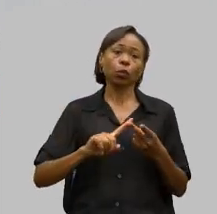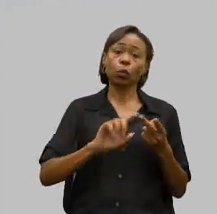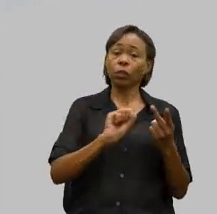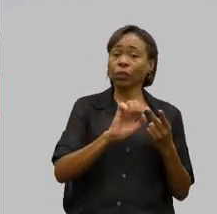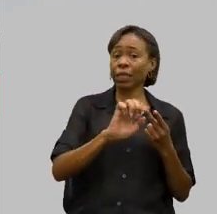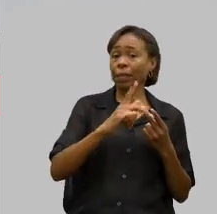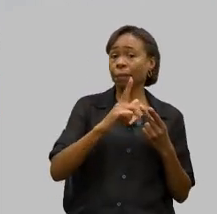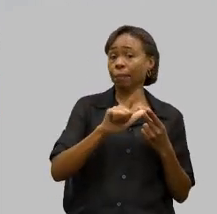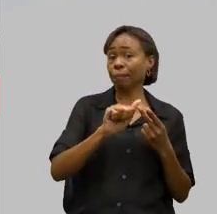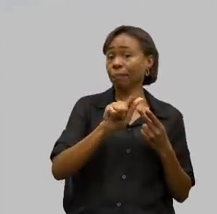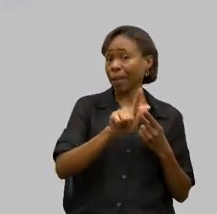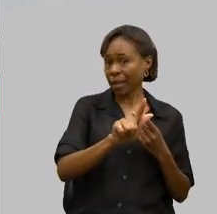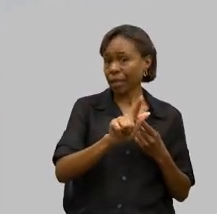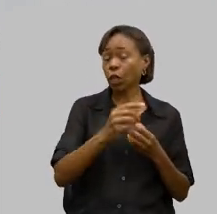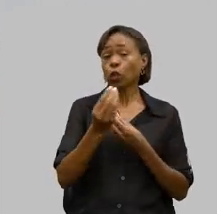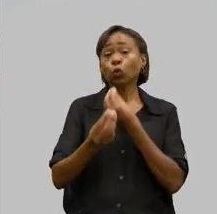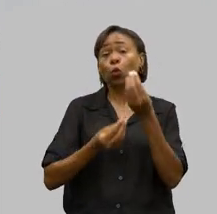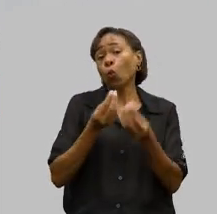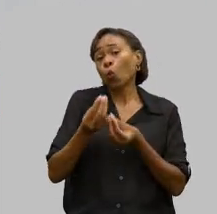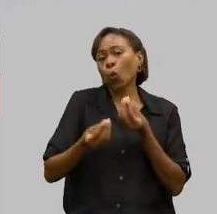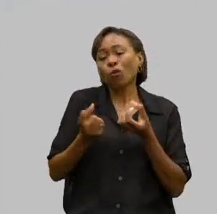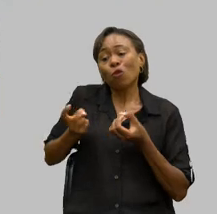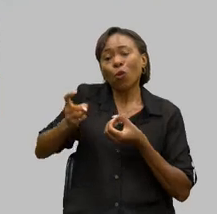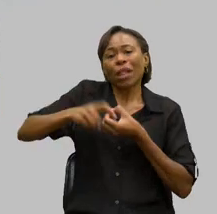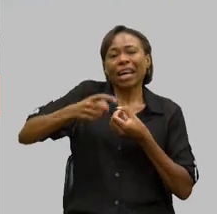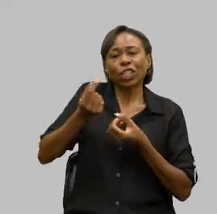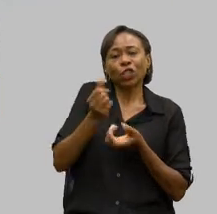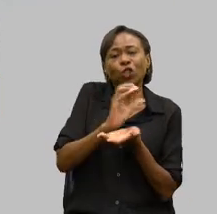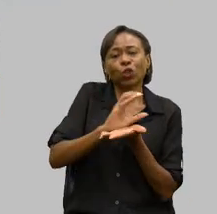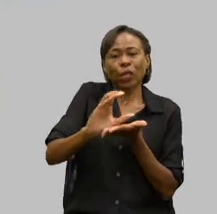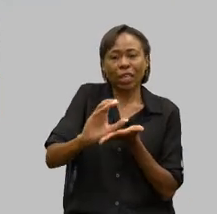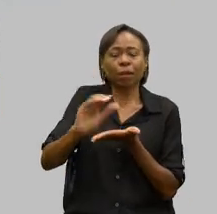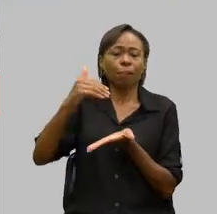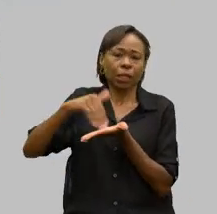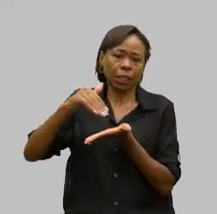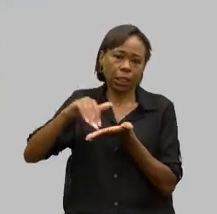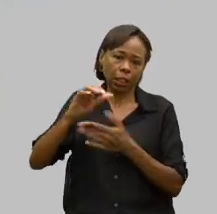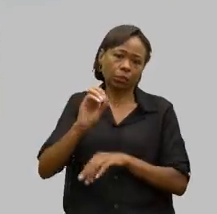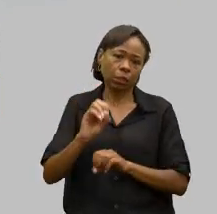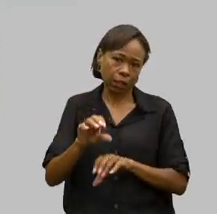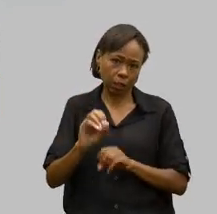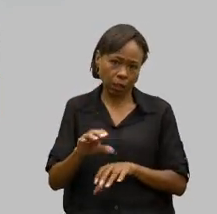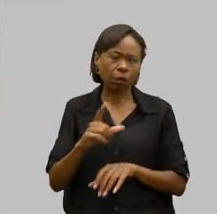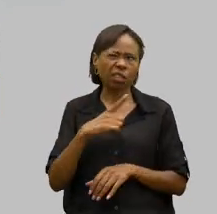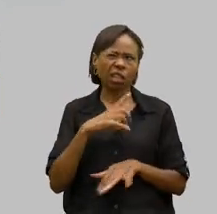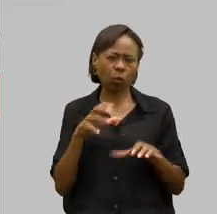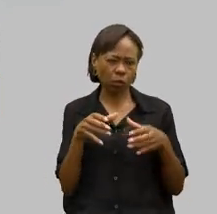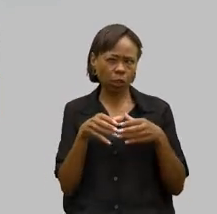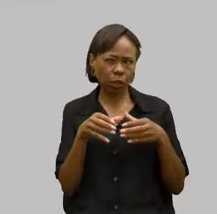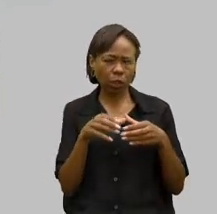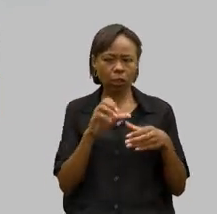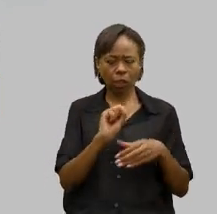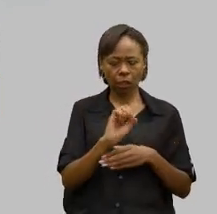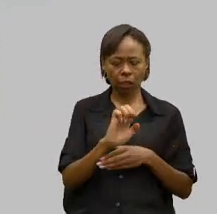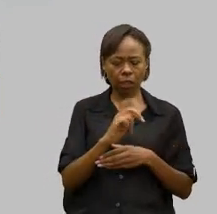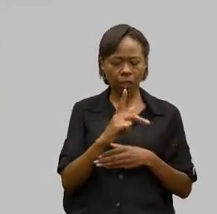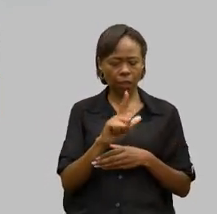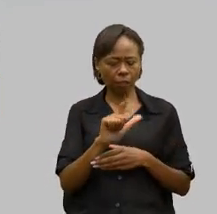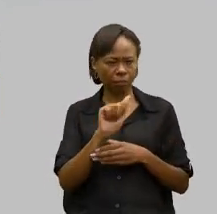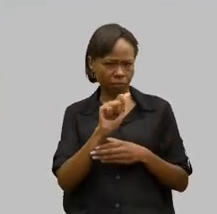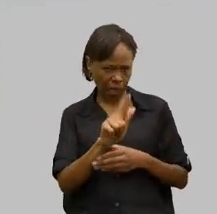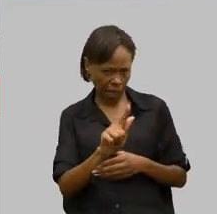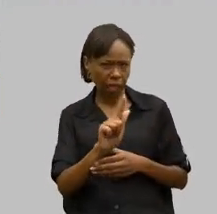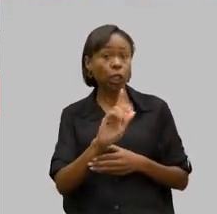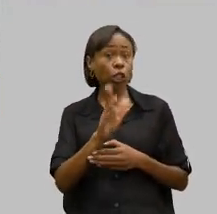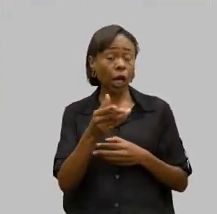a conta da Secretaria de Estado de Educação. Existe uma comissão específica da CEPLAG, já foi informado para